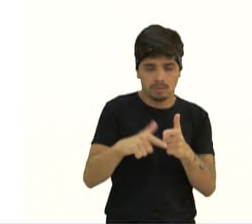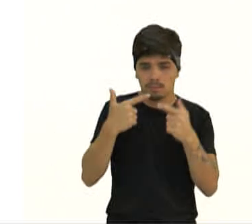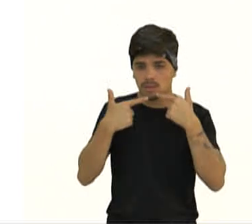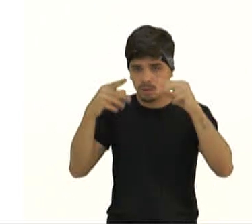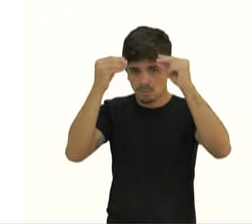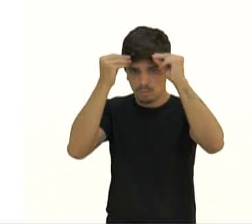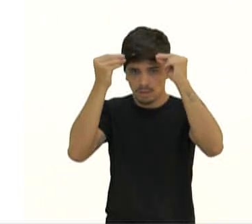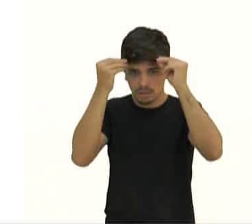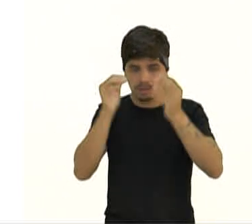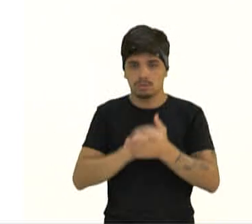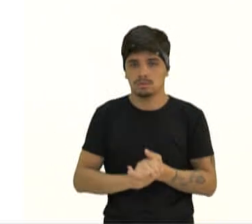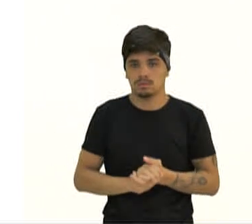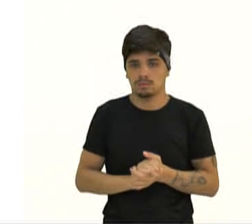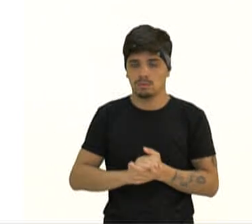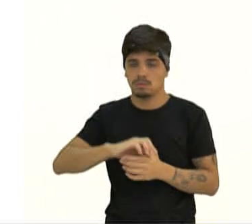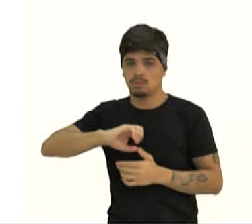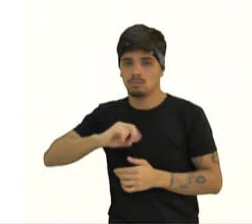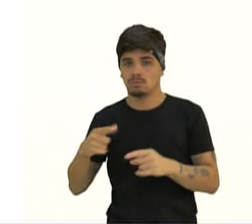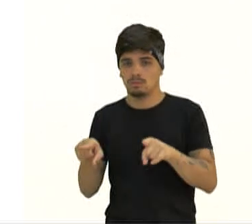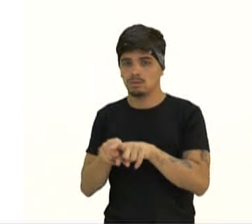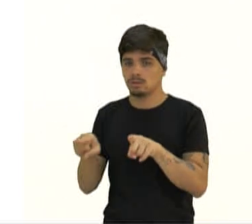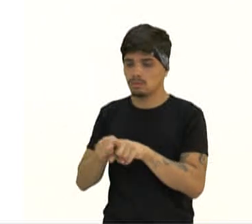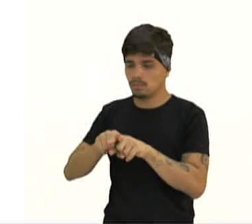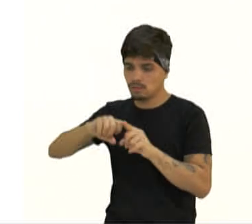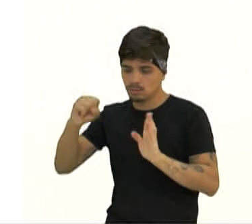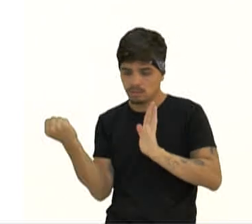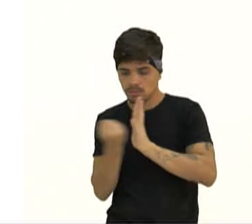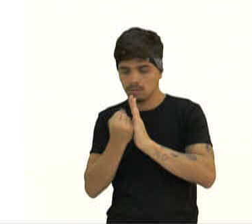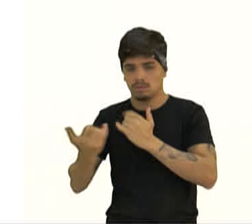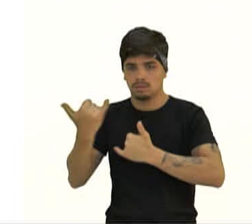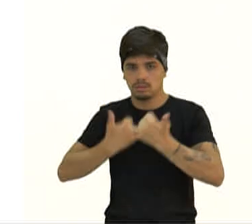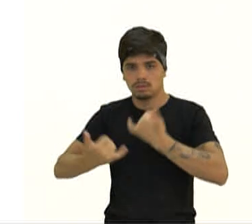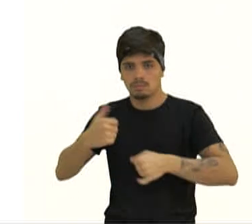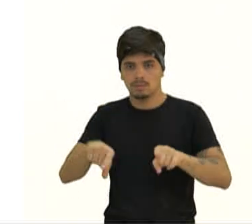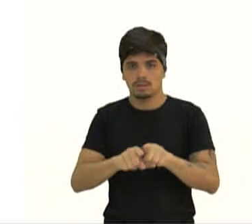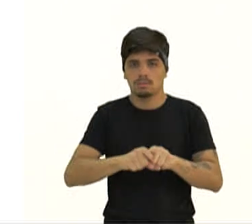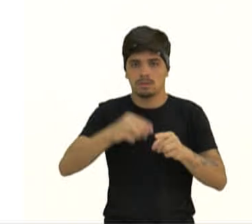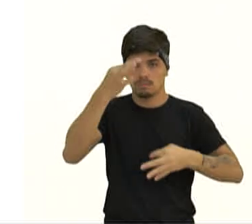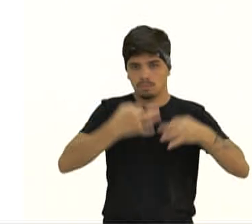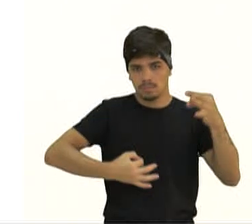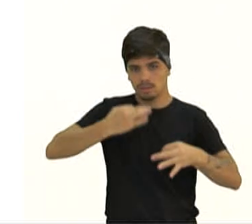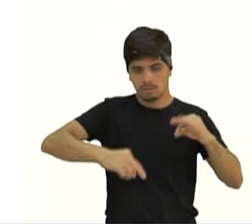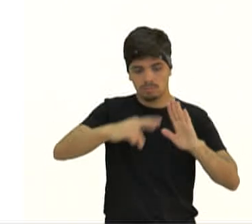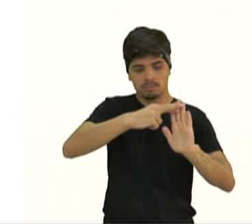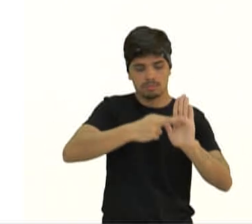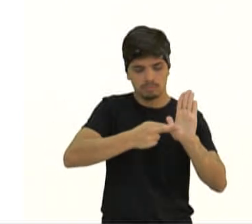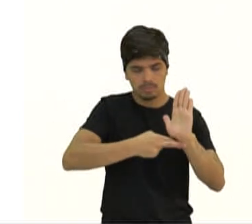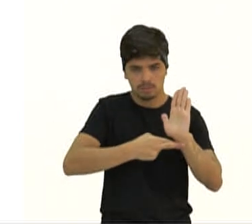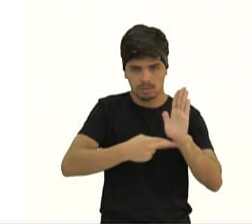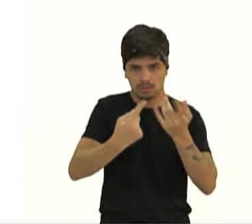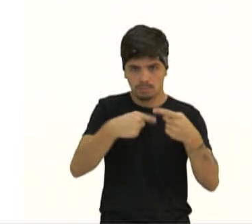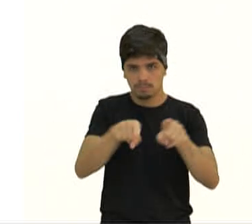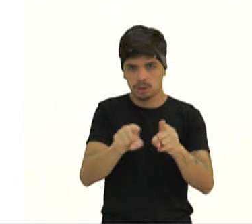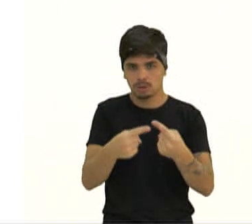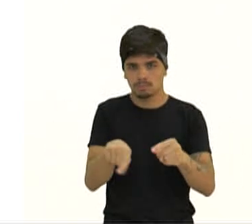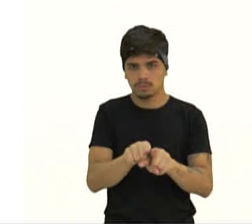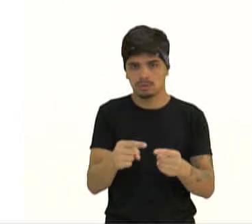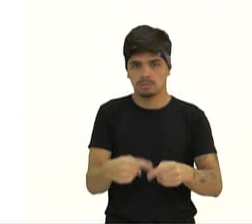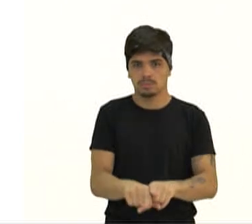linguagem o ou lidar com jogos simbólicos e padrão de comportamento restritivo e repetitivo